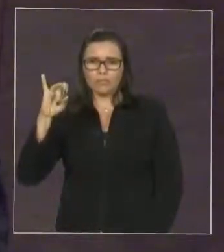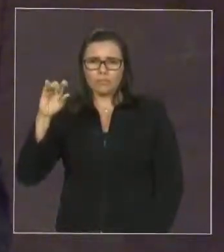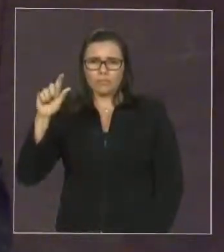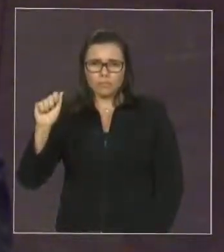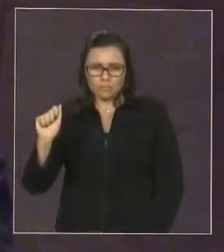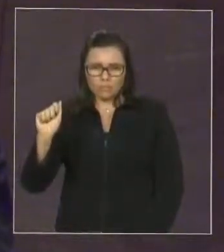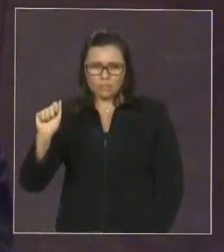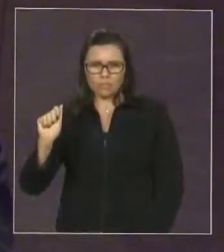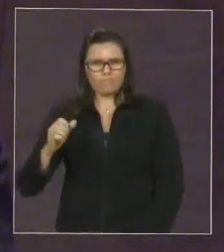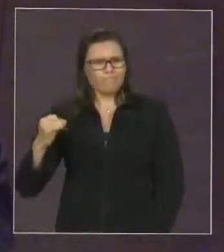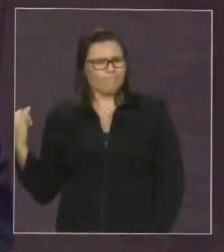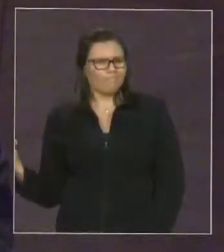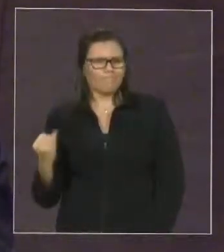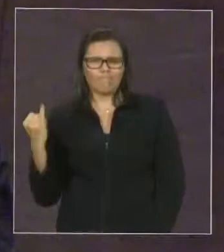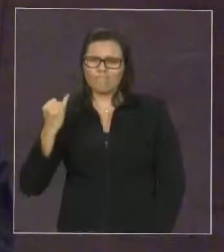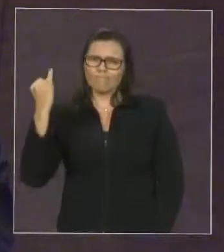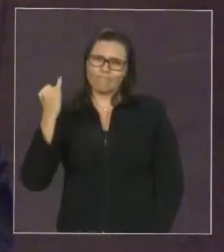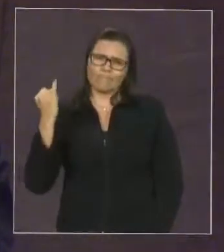muito claro